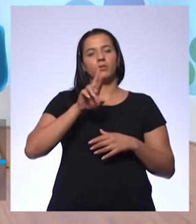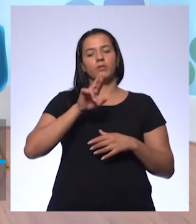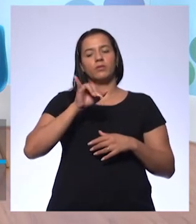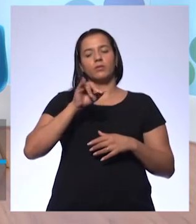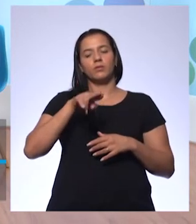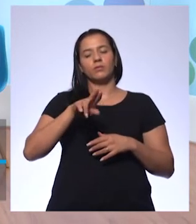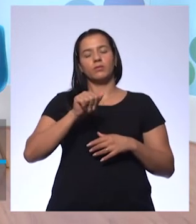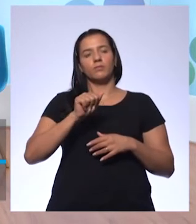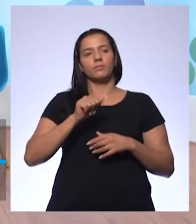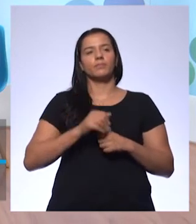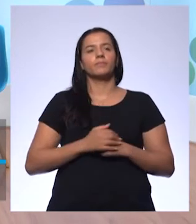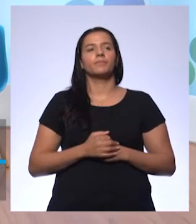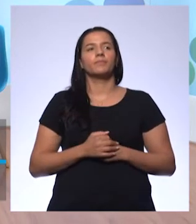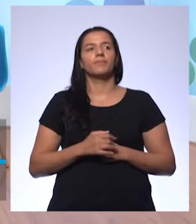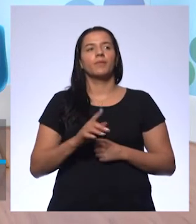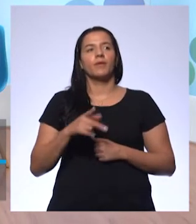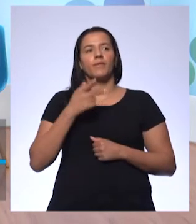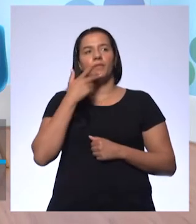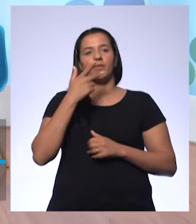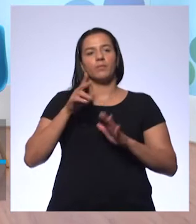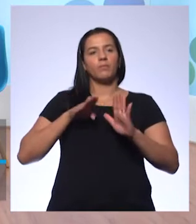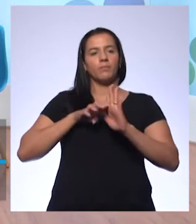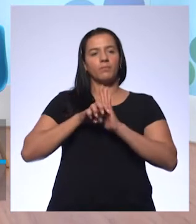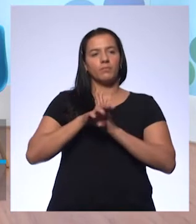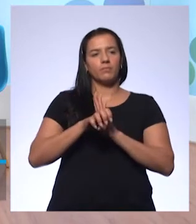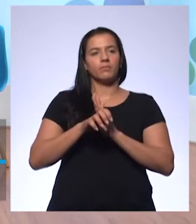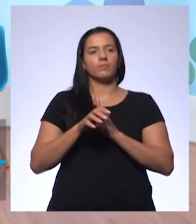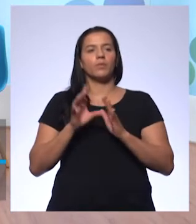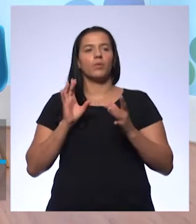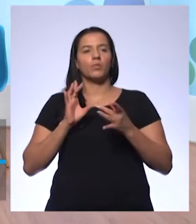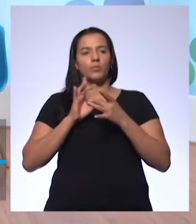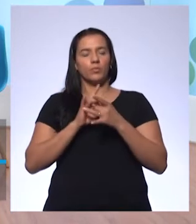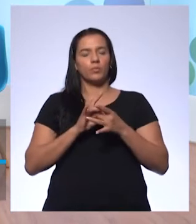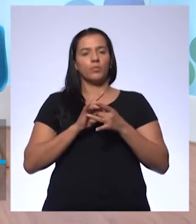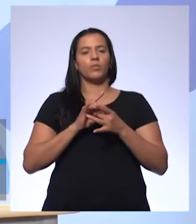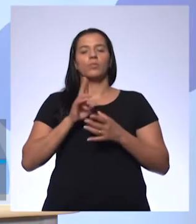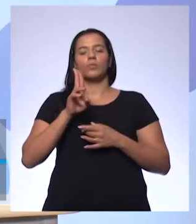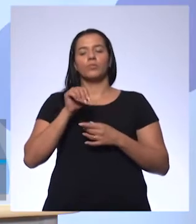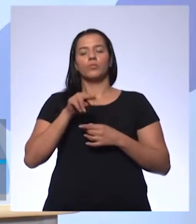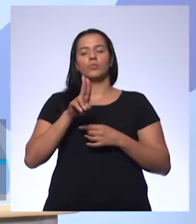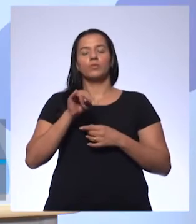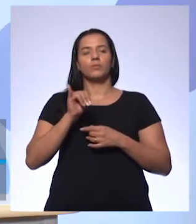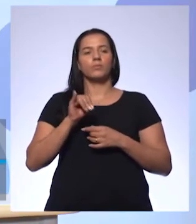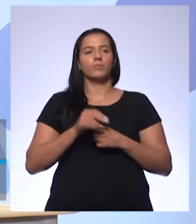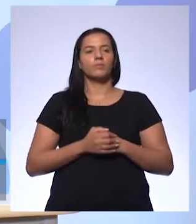Gerina. Escreveu, bactérias unicelulares são unicelulares.